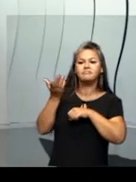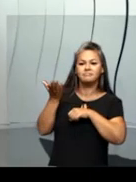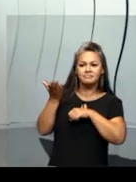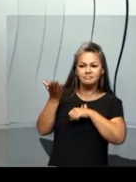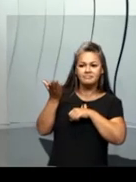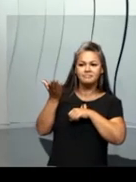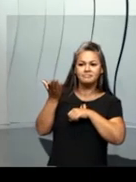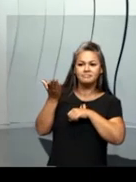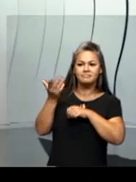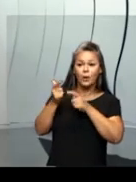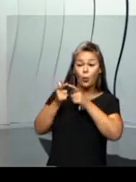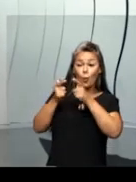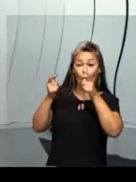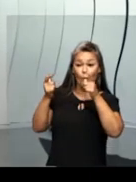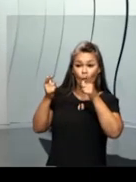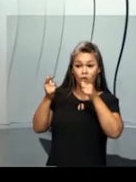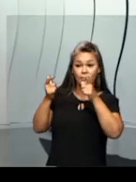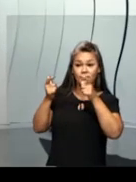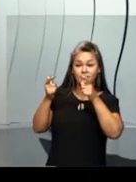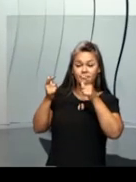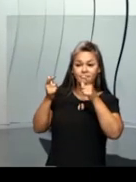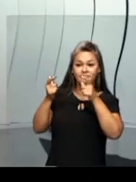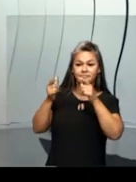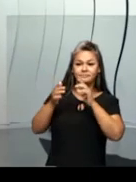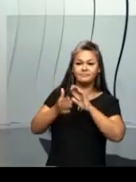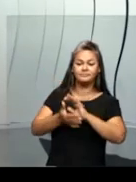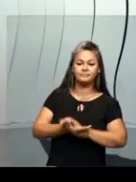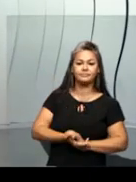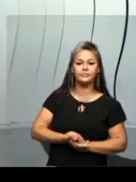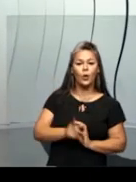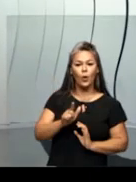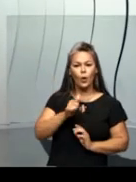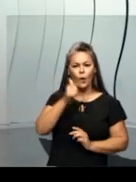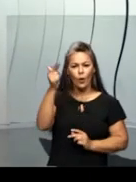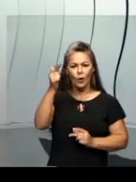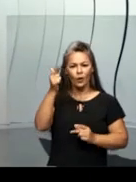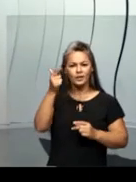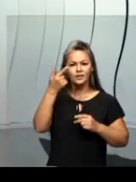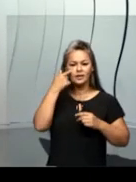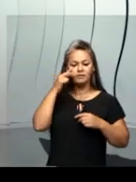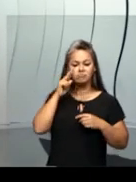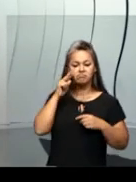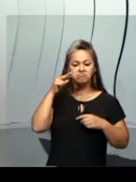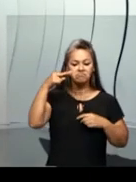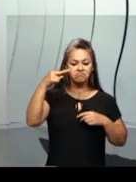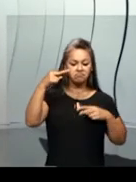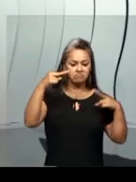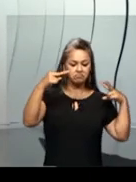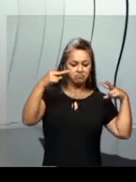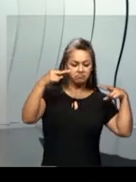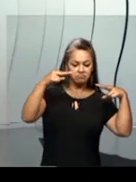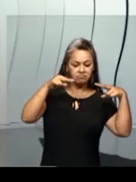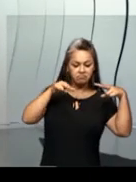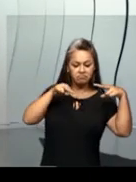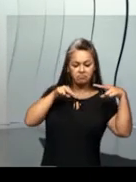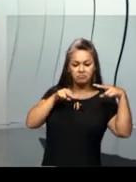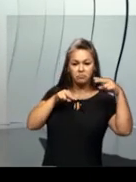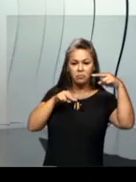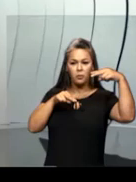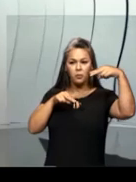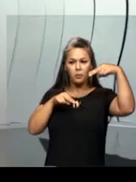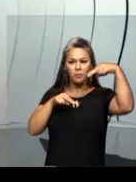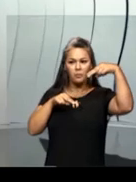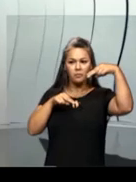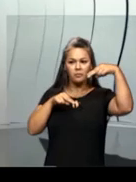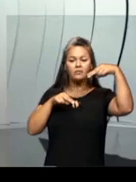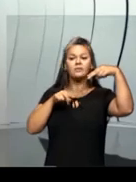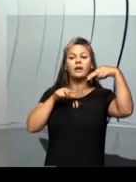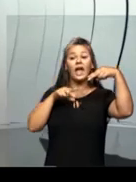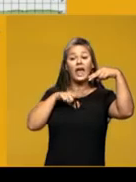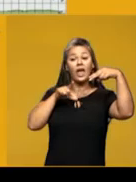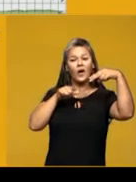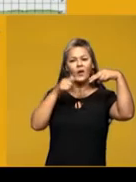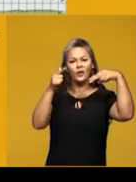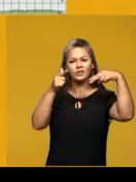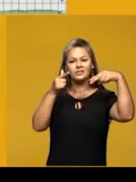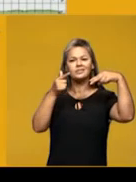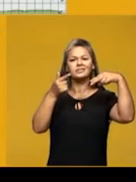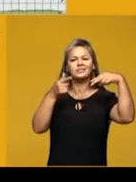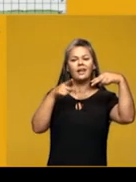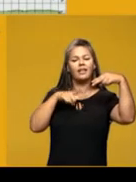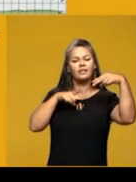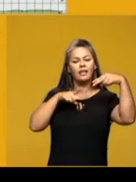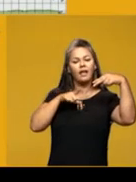outros países, tá? Outra projeção que nós temos importante, que é a projeção de Peters, que é